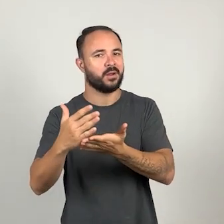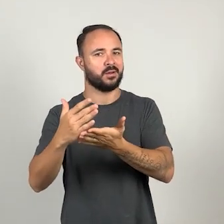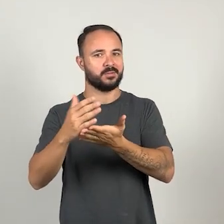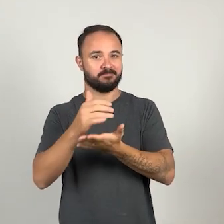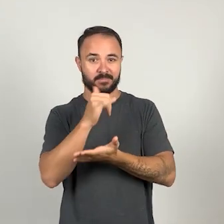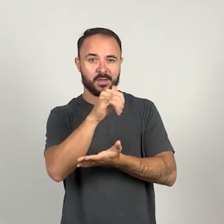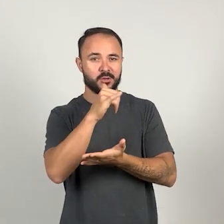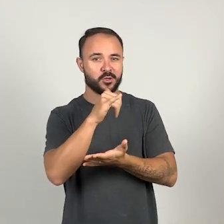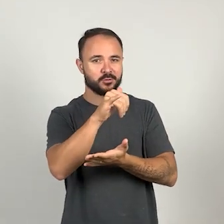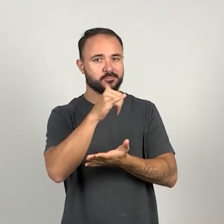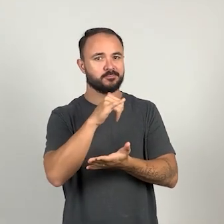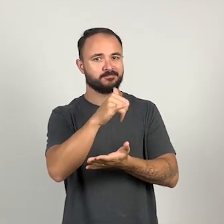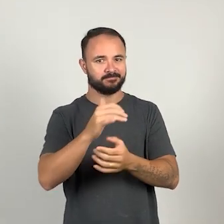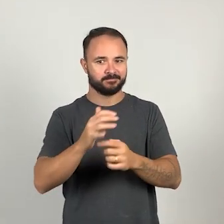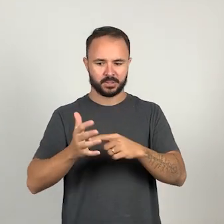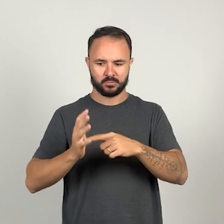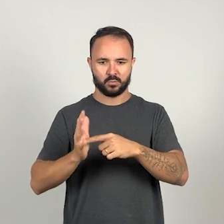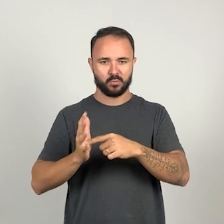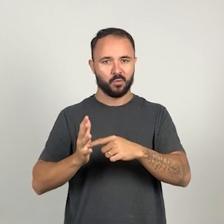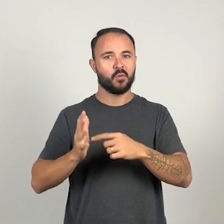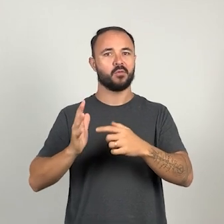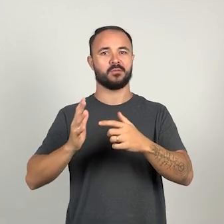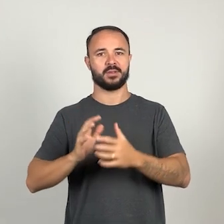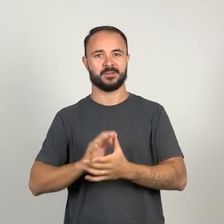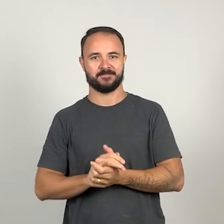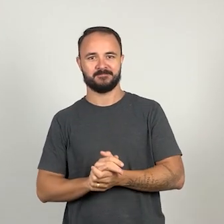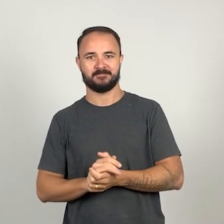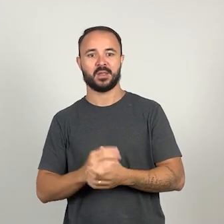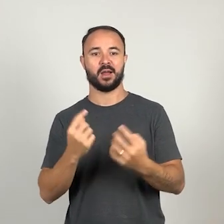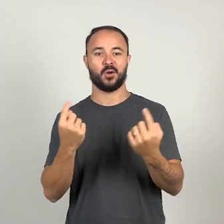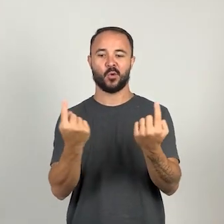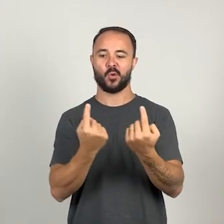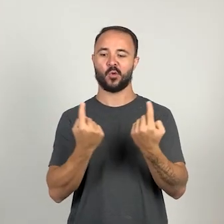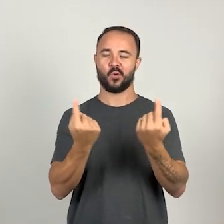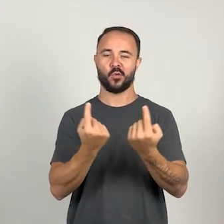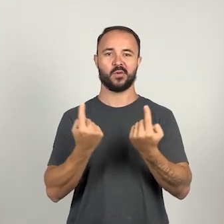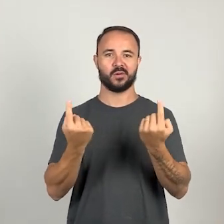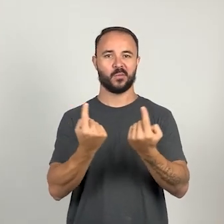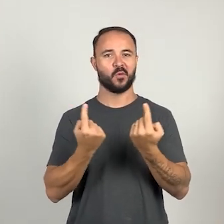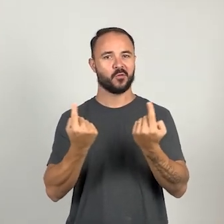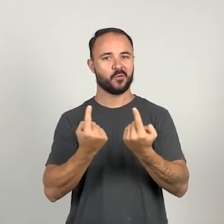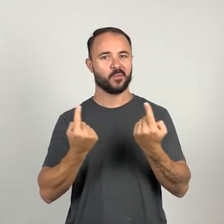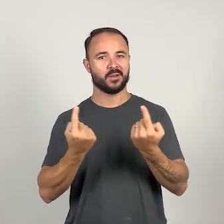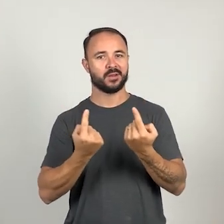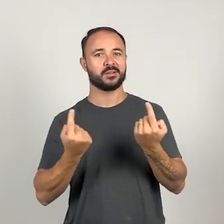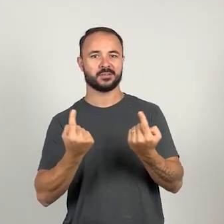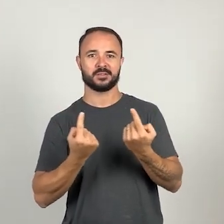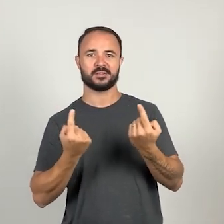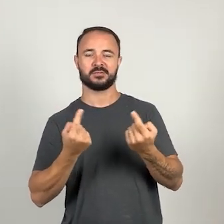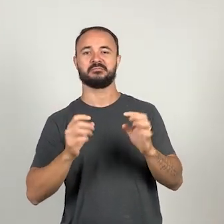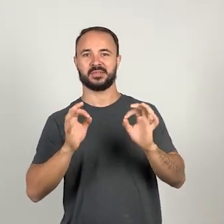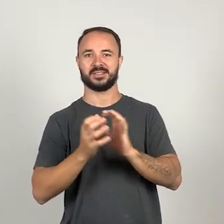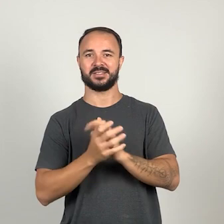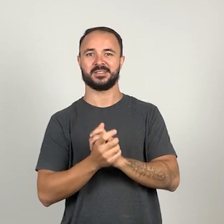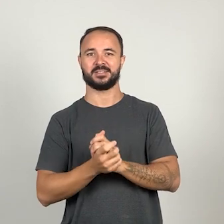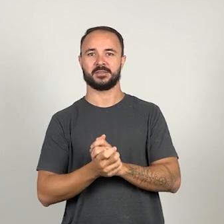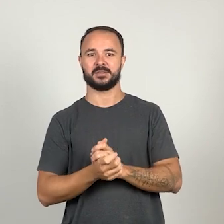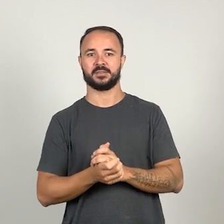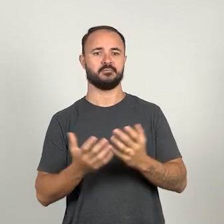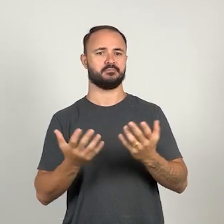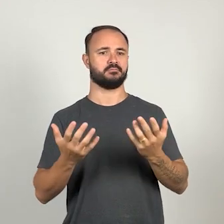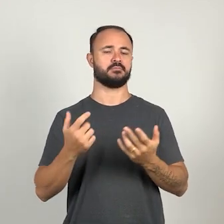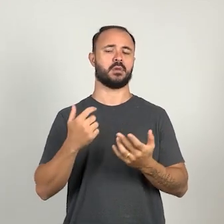peões estão realizando um movimento. À medida que vamos soltando o nosso sistema de